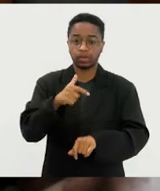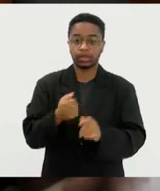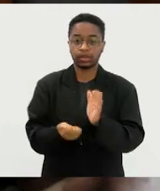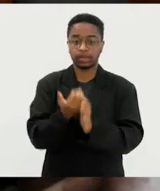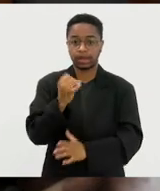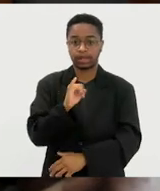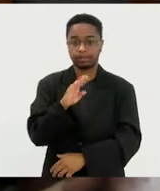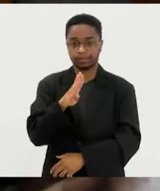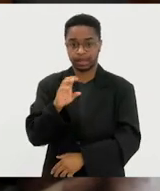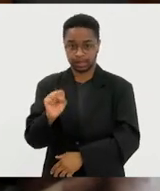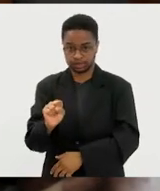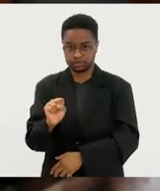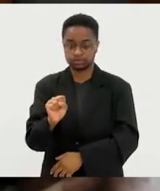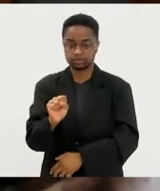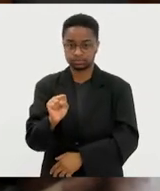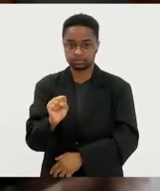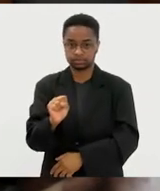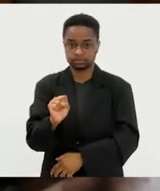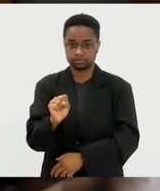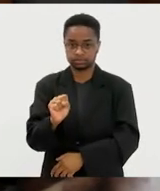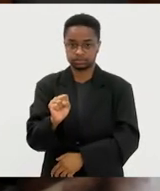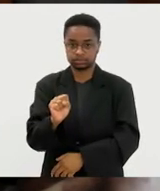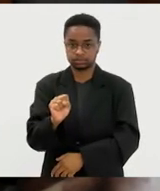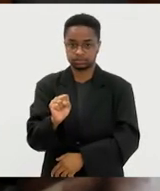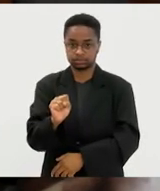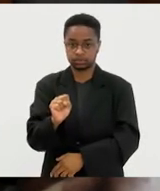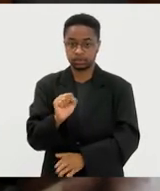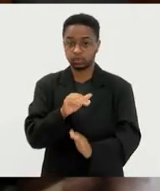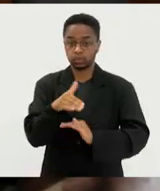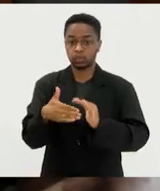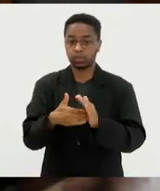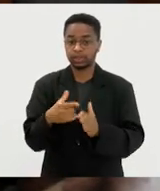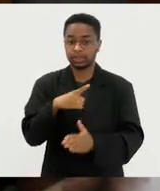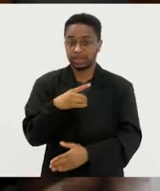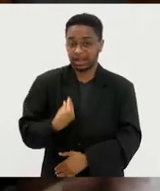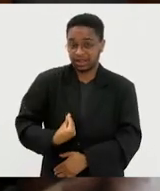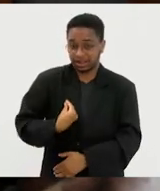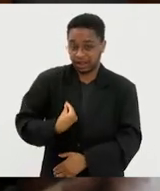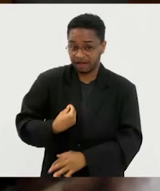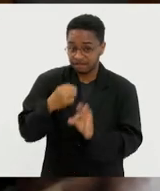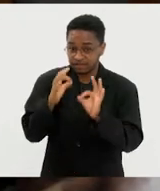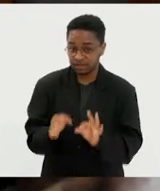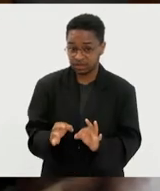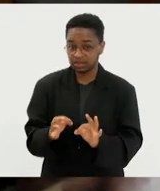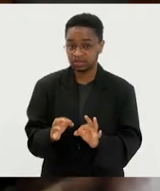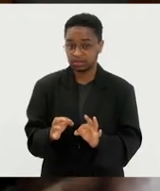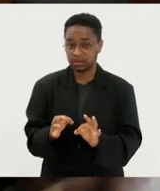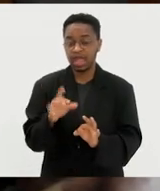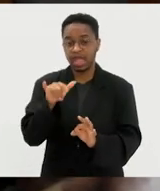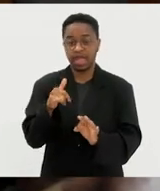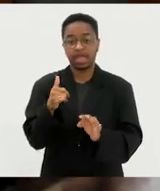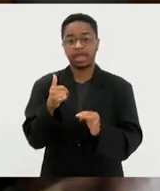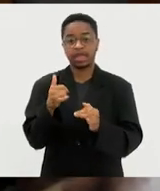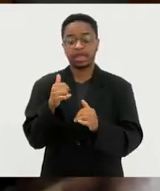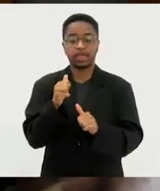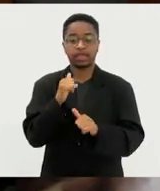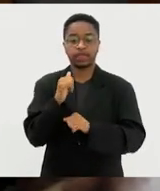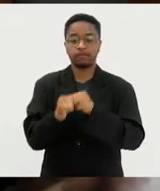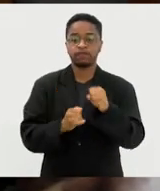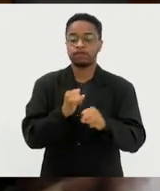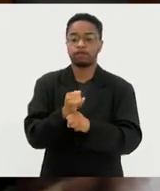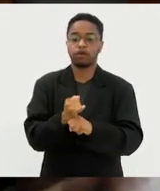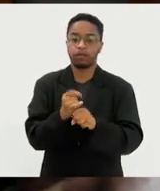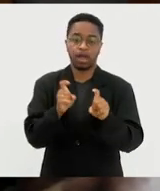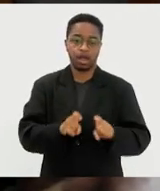IBS, tudo que vai ter na vida é informatização. Porque você